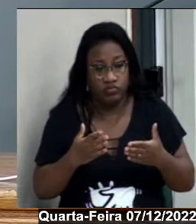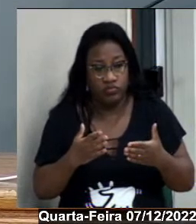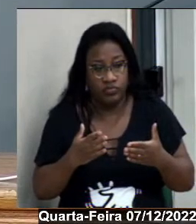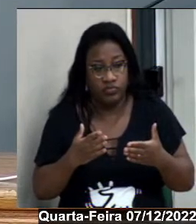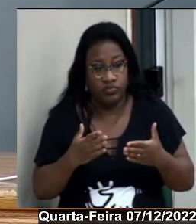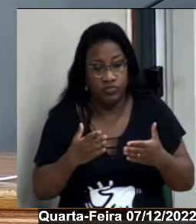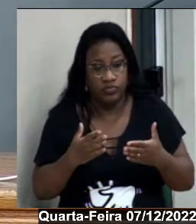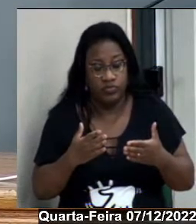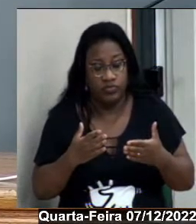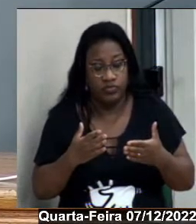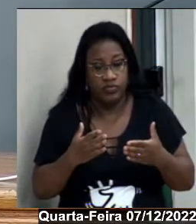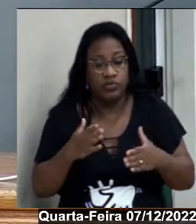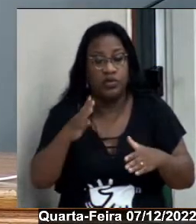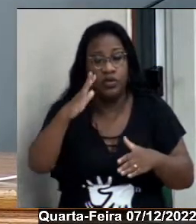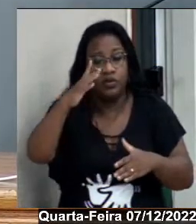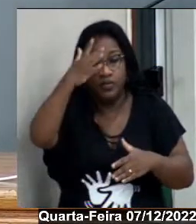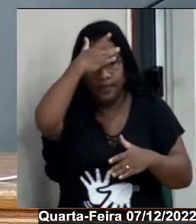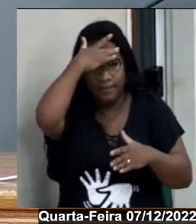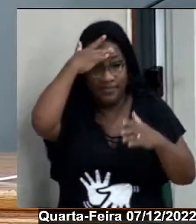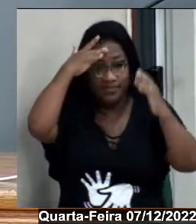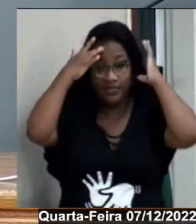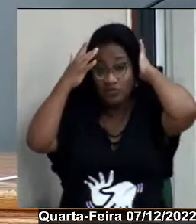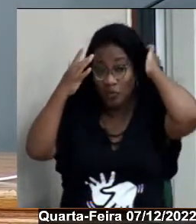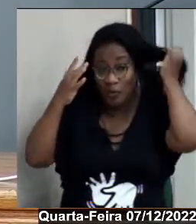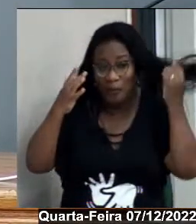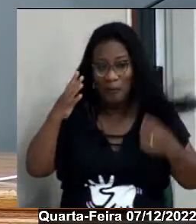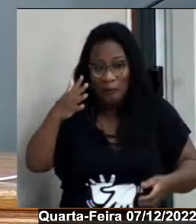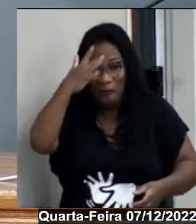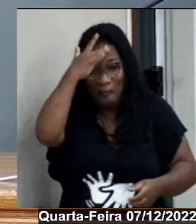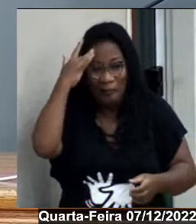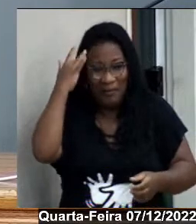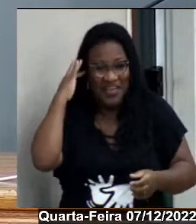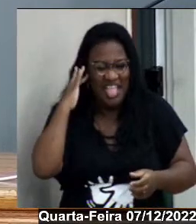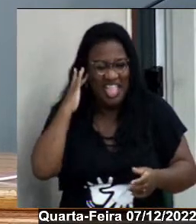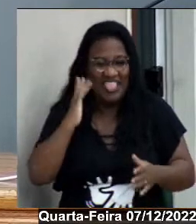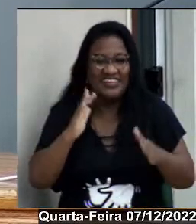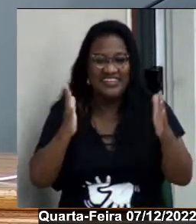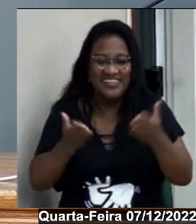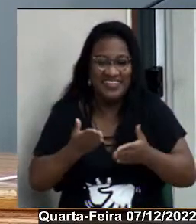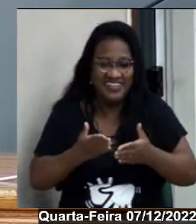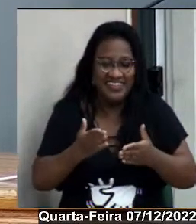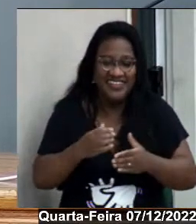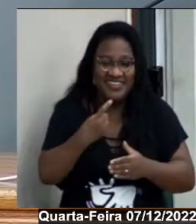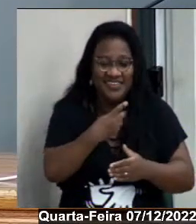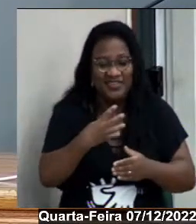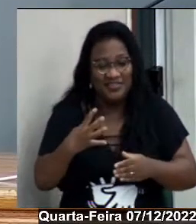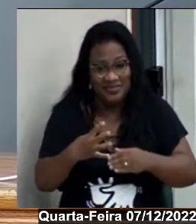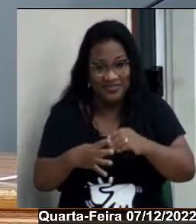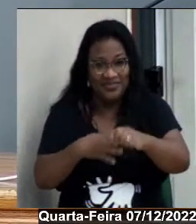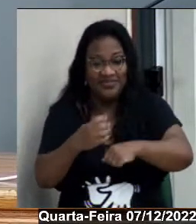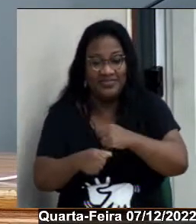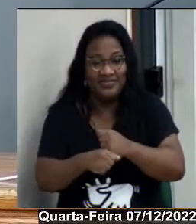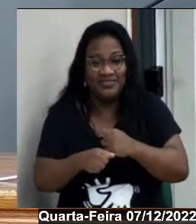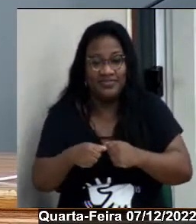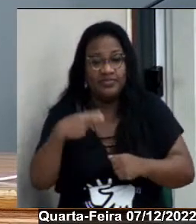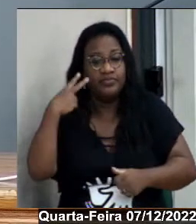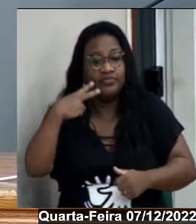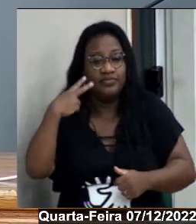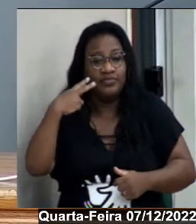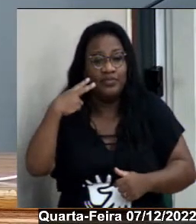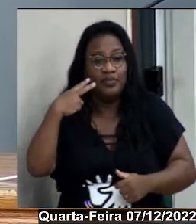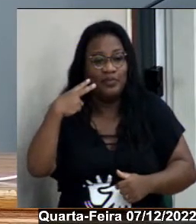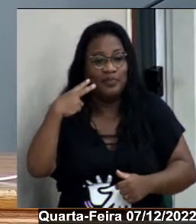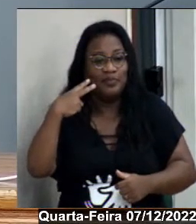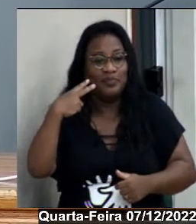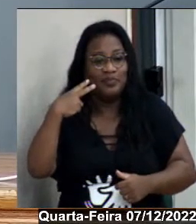de cidadão embuense ao senhor Alexandre de Souza Campos. Não havendo discussão, foi a votação aprovado por 12 votos favoráveis, ausência dos